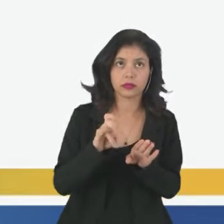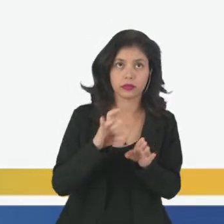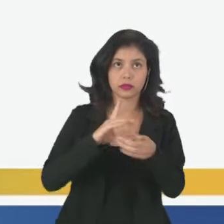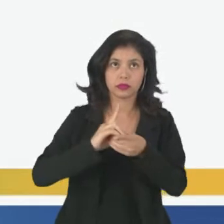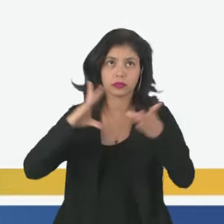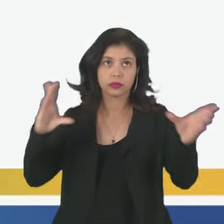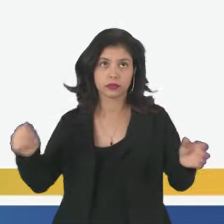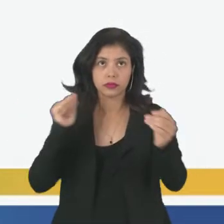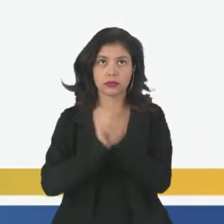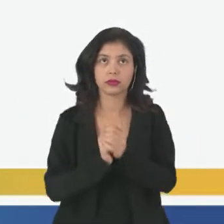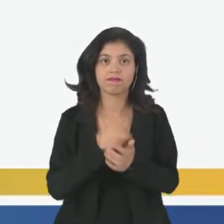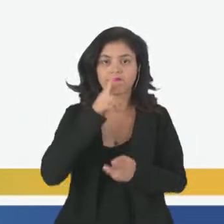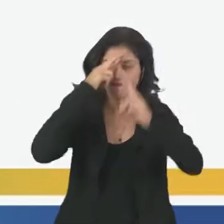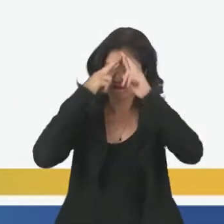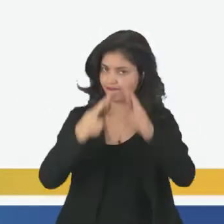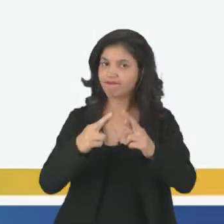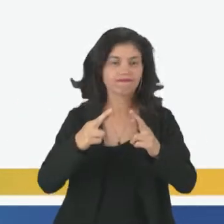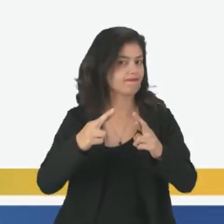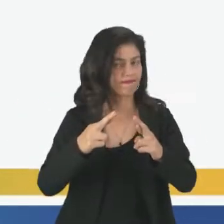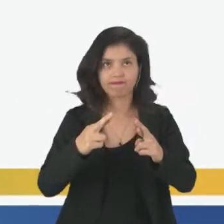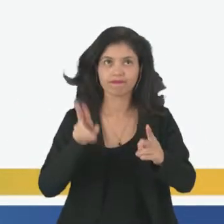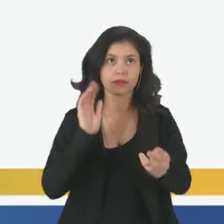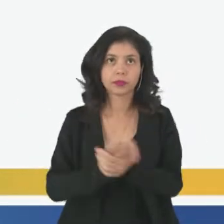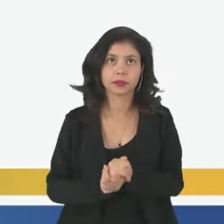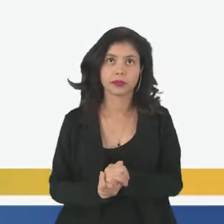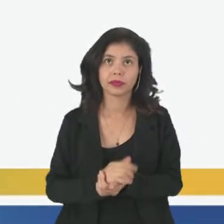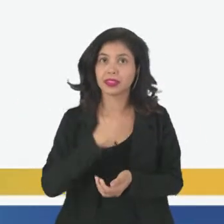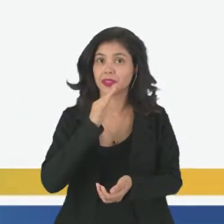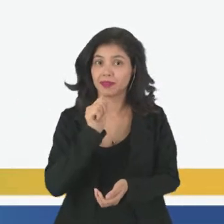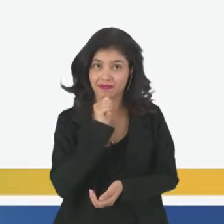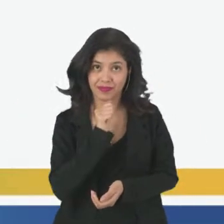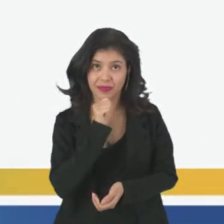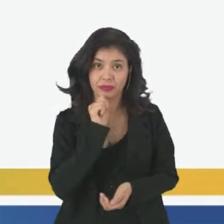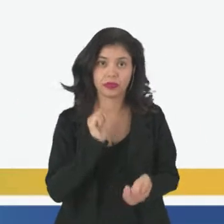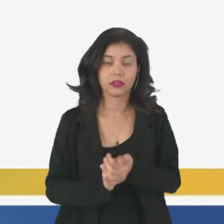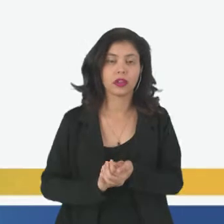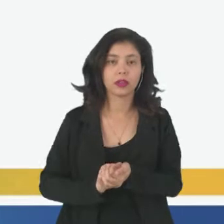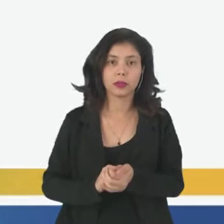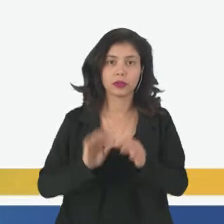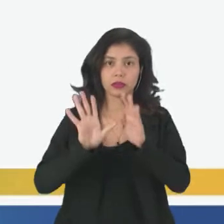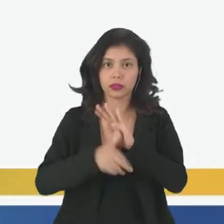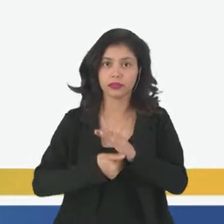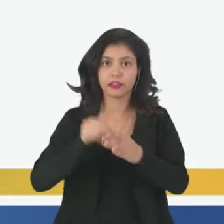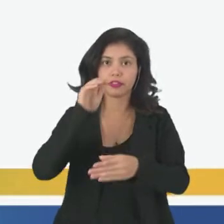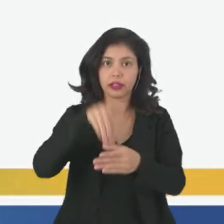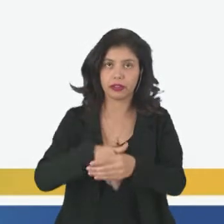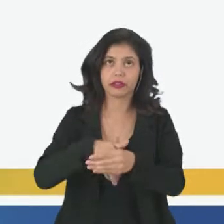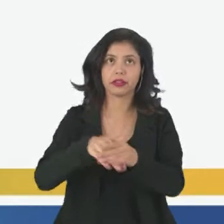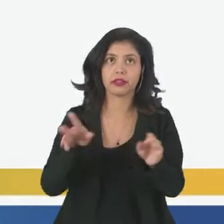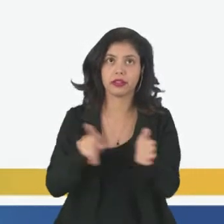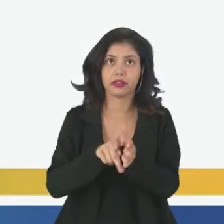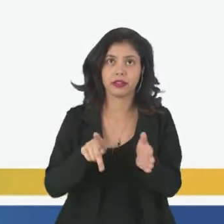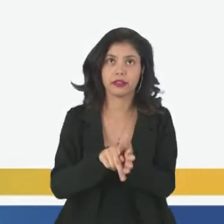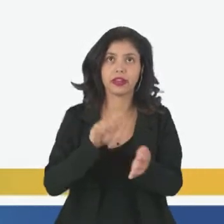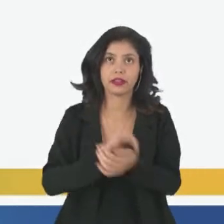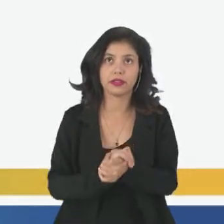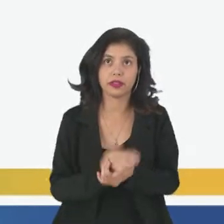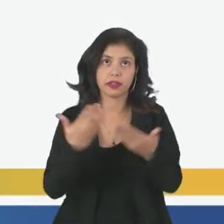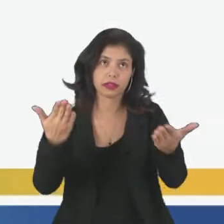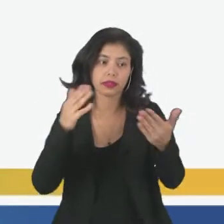elas não eram tão respeitadas e haviam muitas fraudes eleitorais, manipulações de voto, que eram